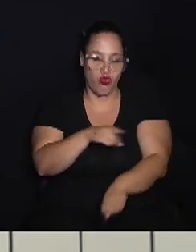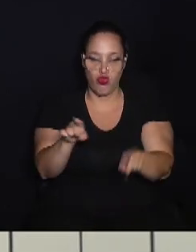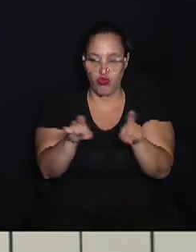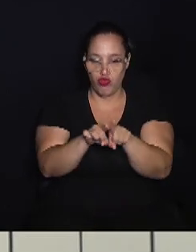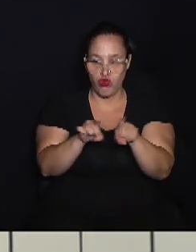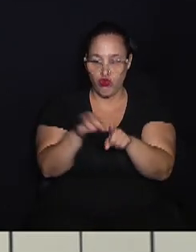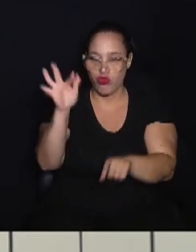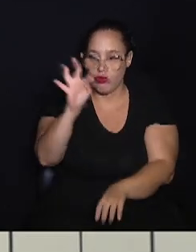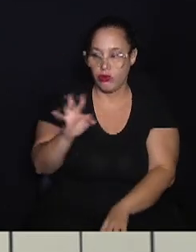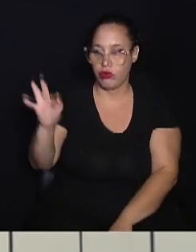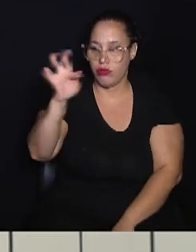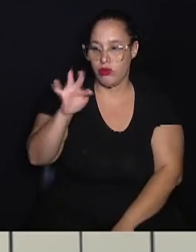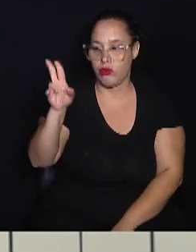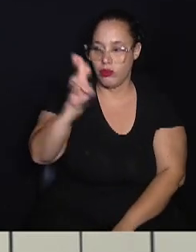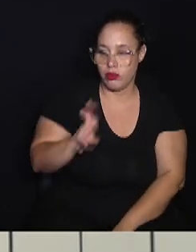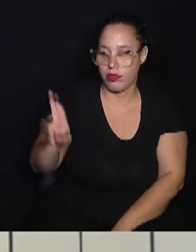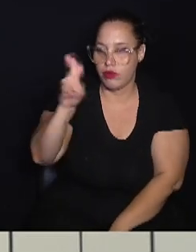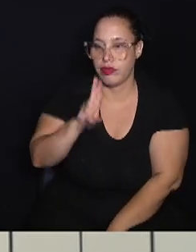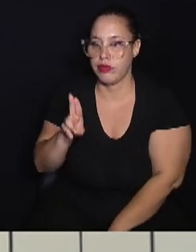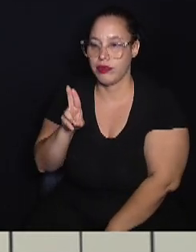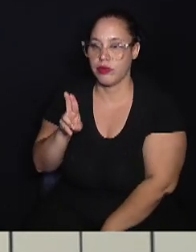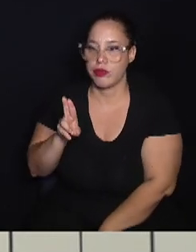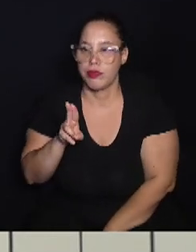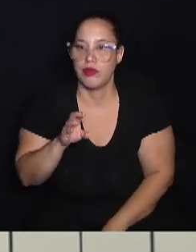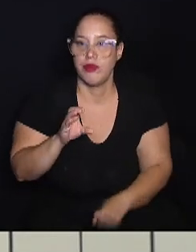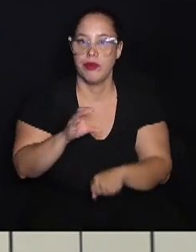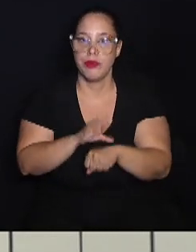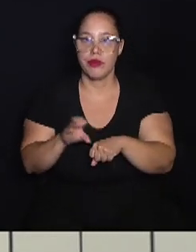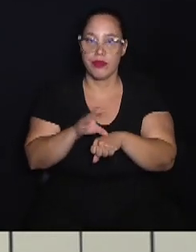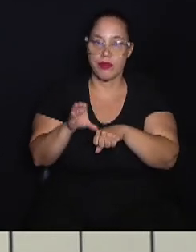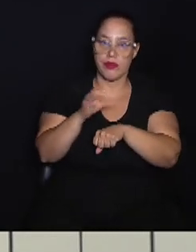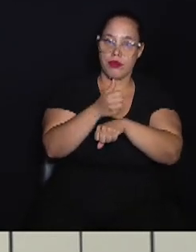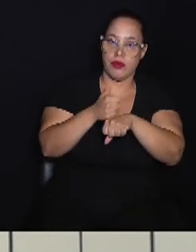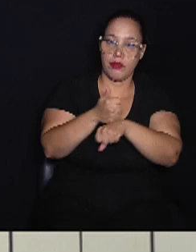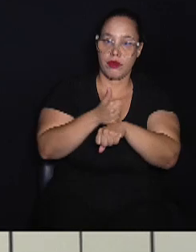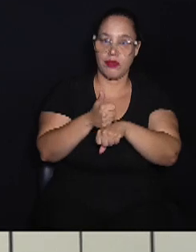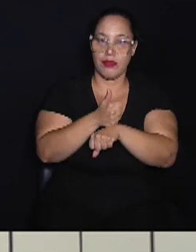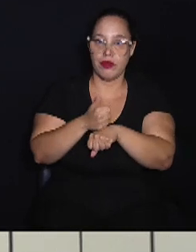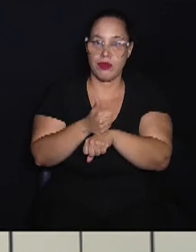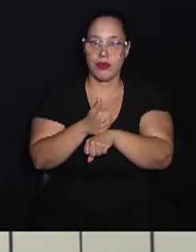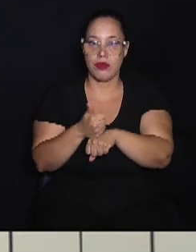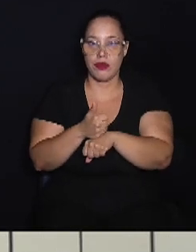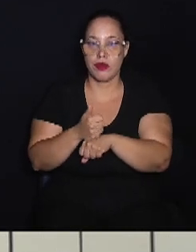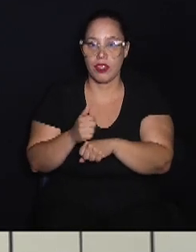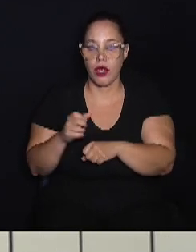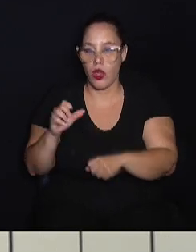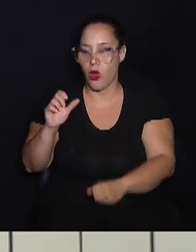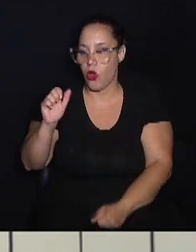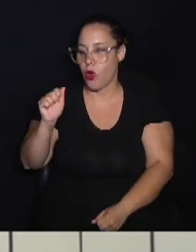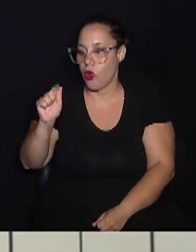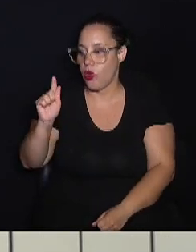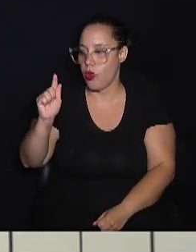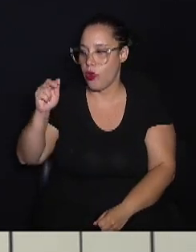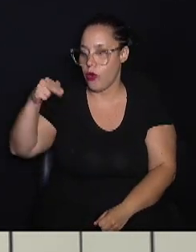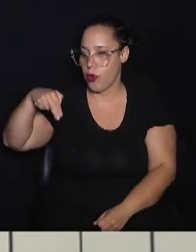faculdades e universidades de cursos profissionalizantes e de ONGs além do público em geral as